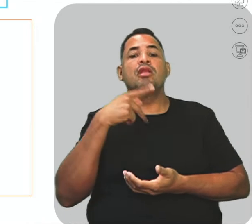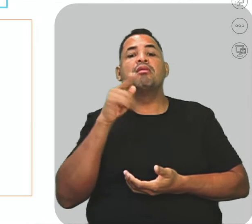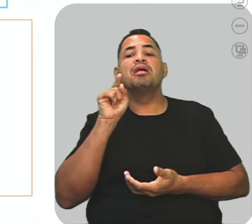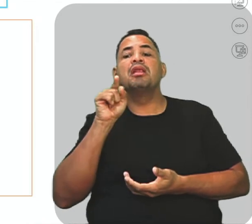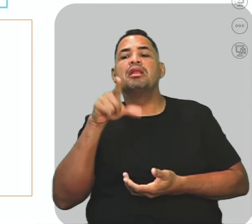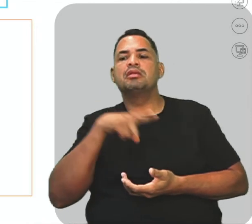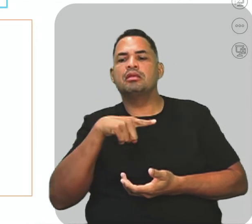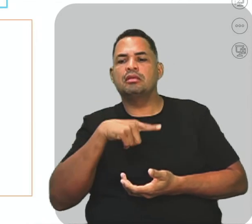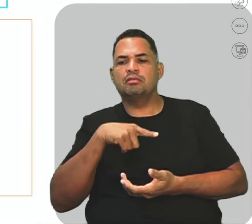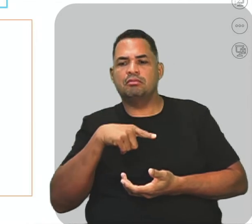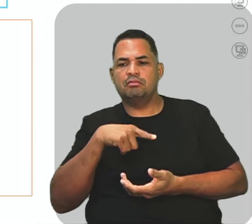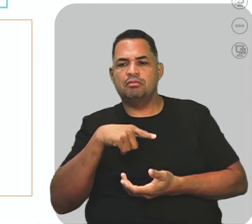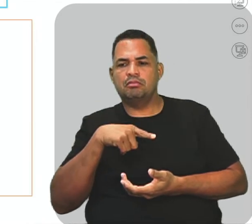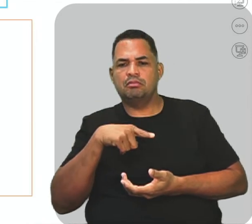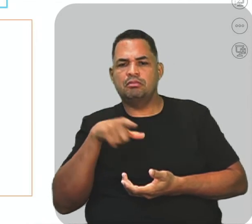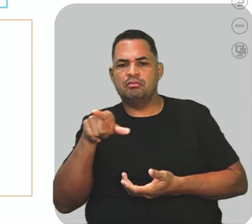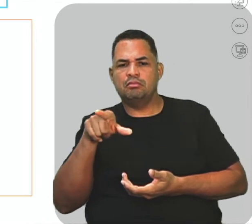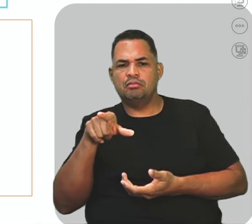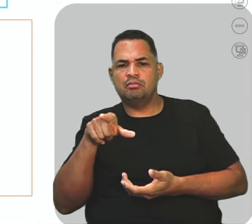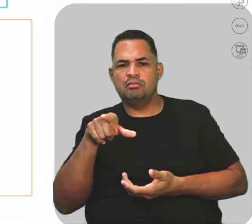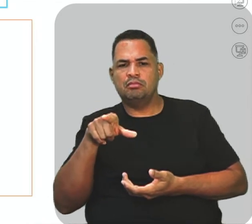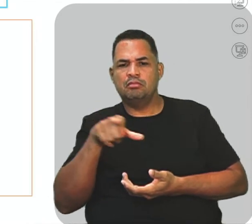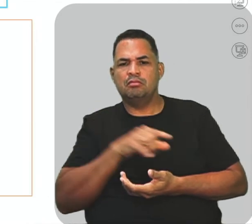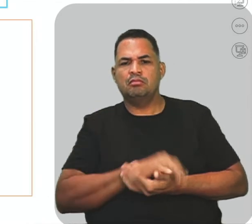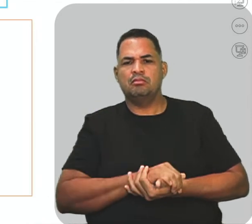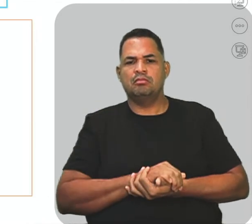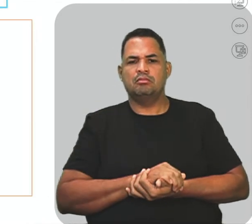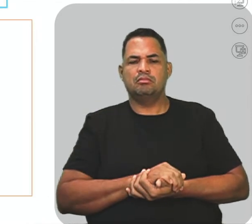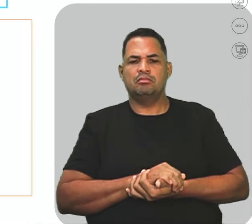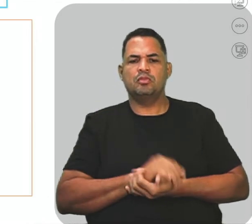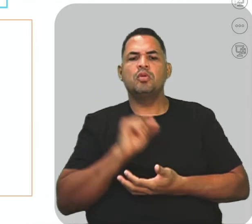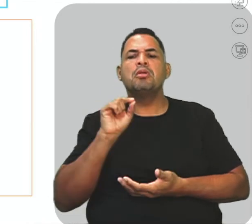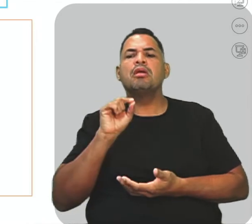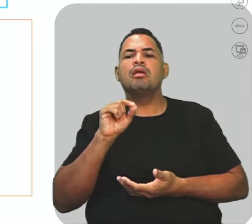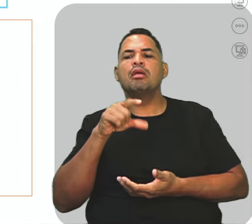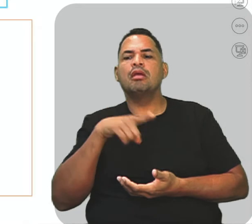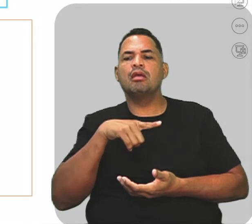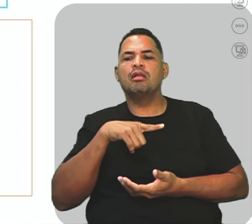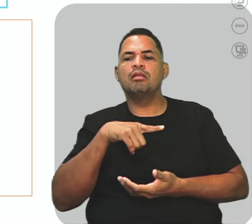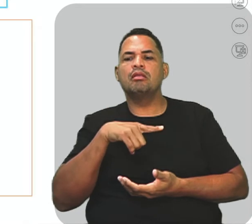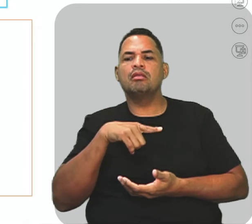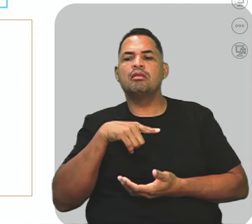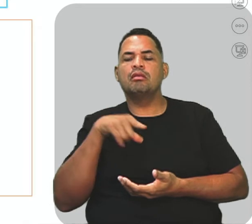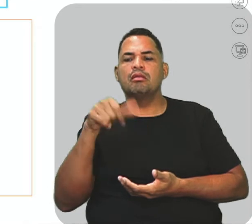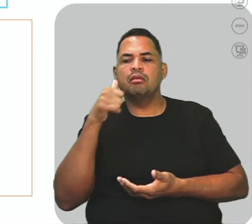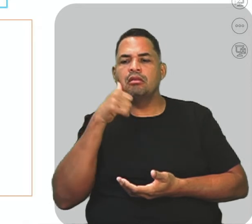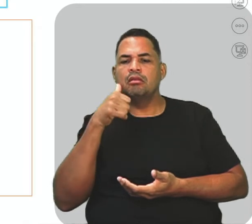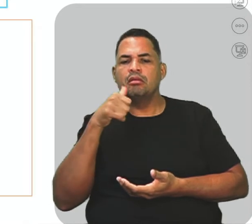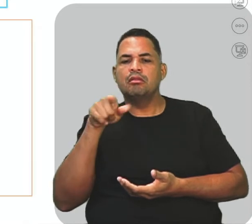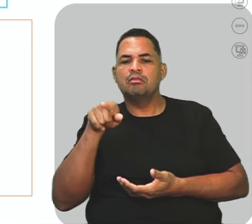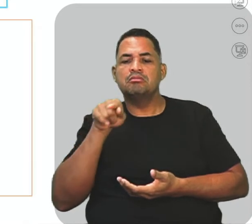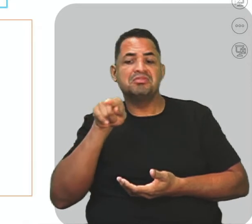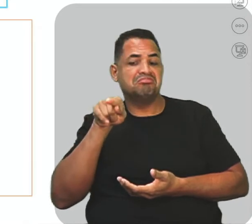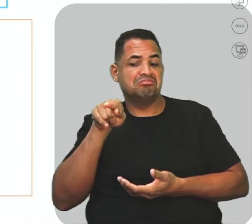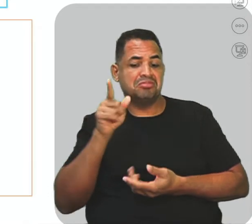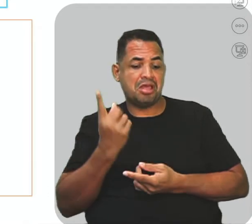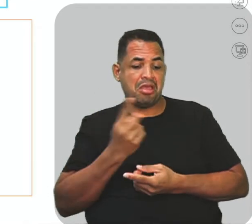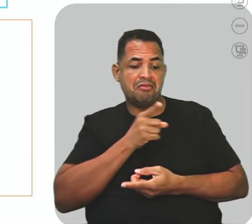tem. Olha, o que é que ela tem? Que não tem em